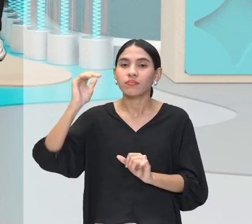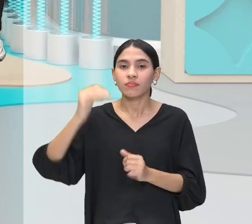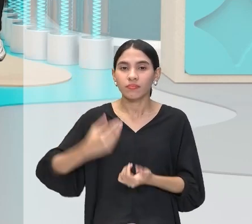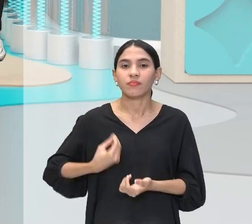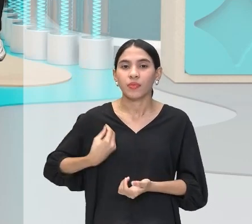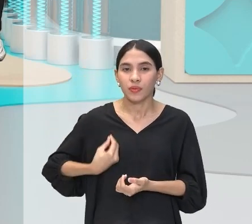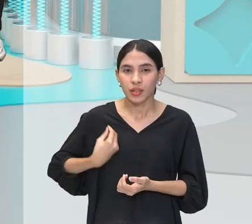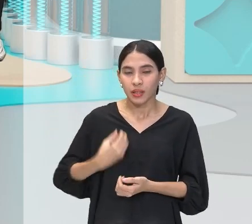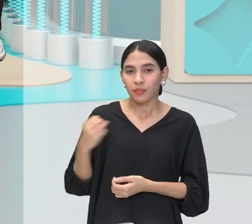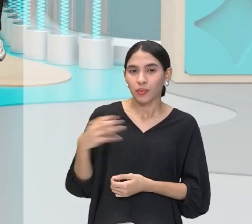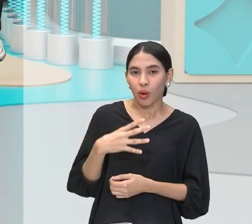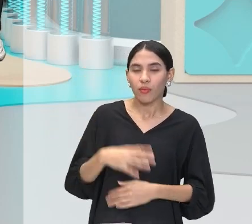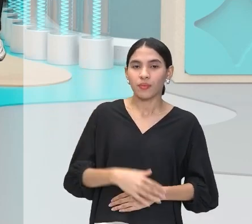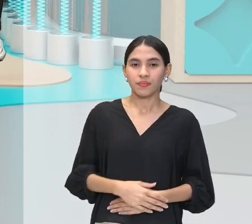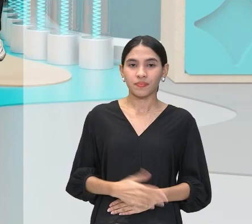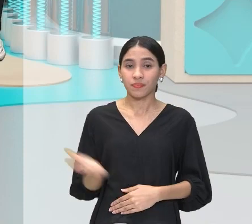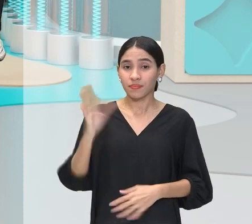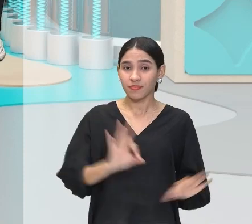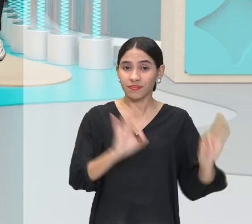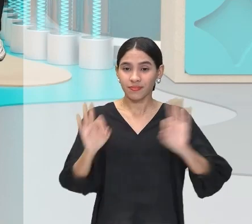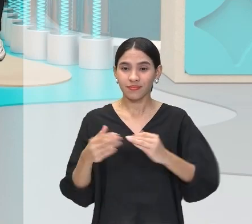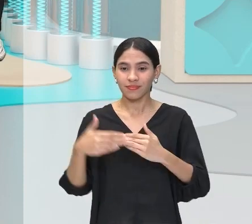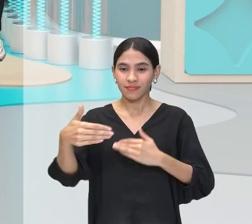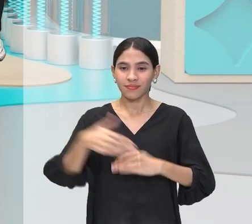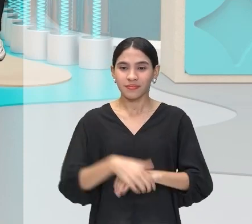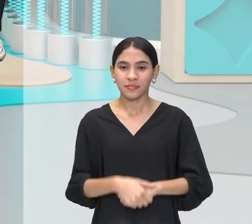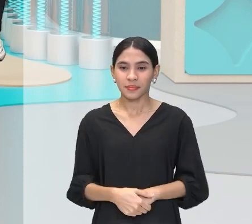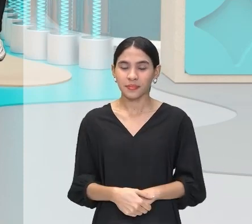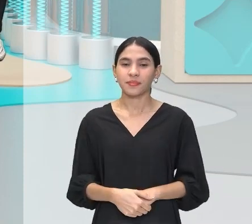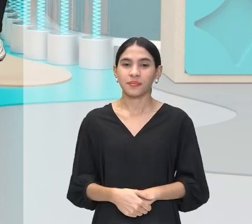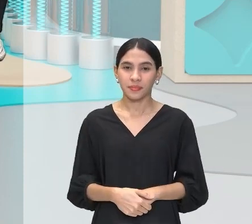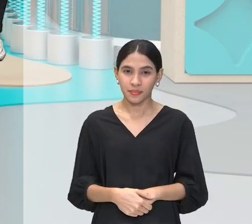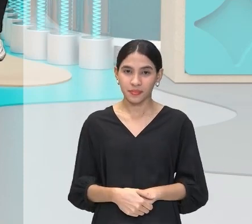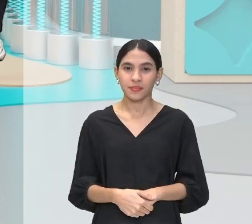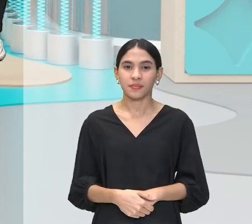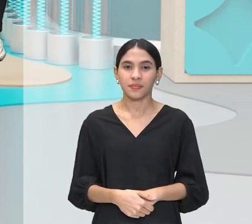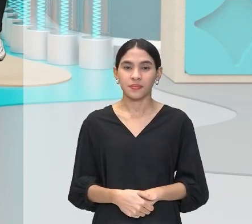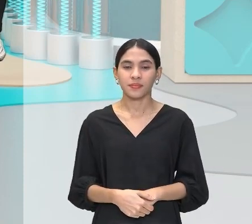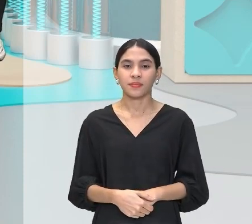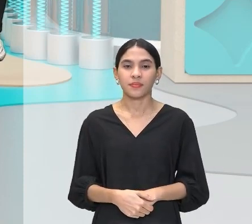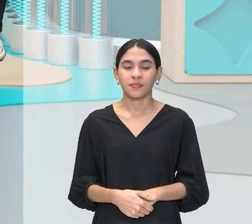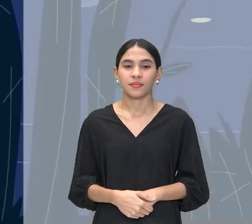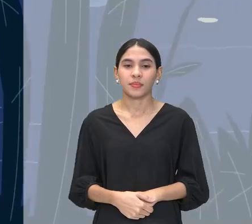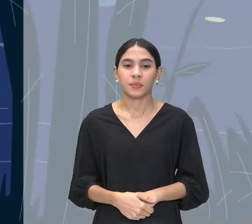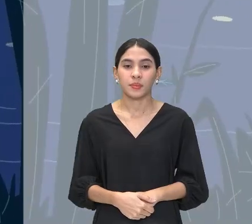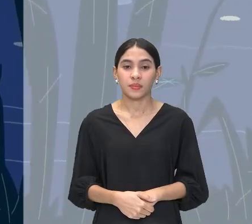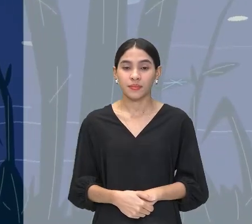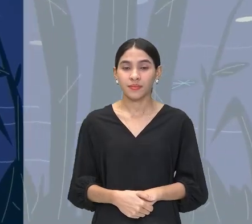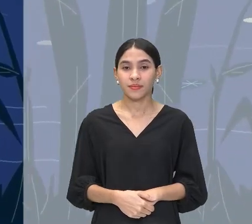etapa da vida. Vamos então acompanhar essa narrativa na forma da animação? Vamos lá!